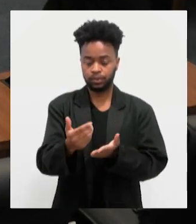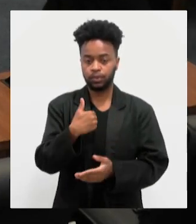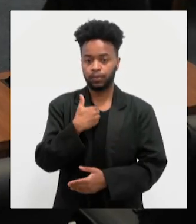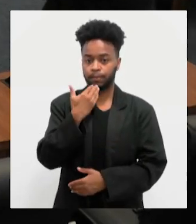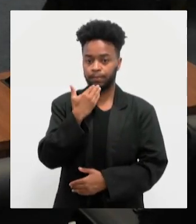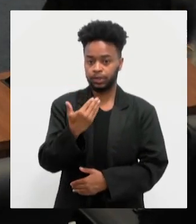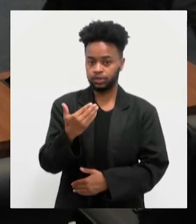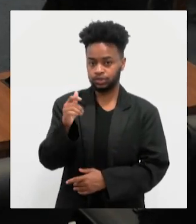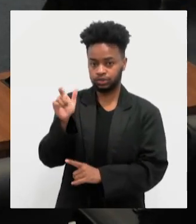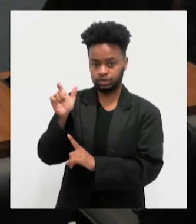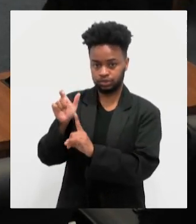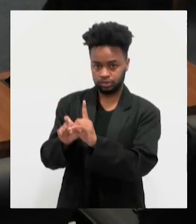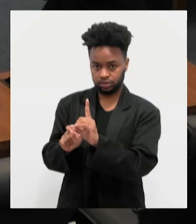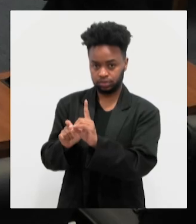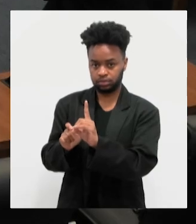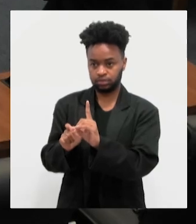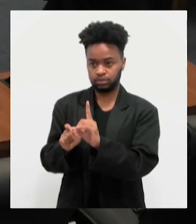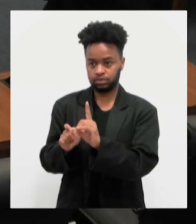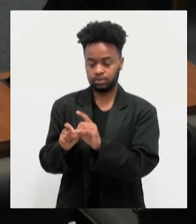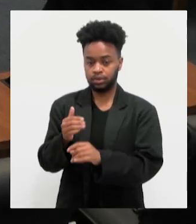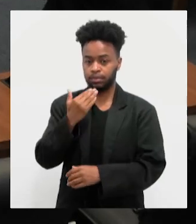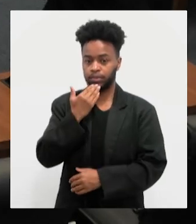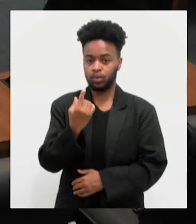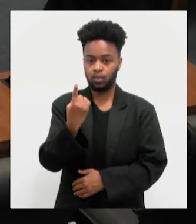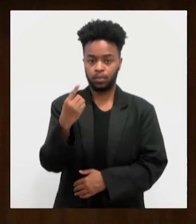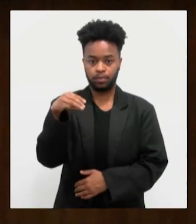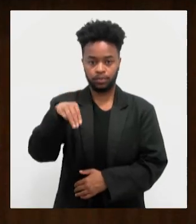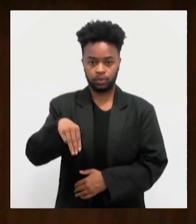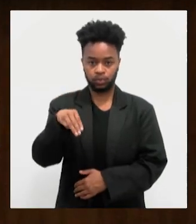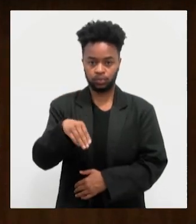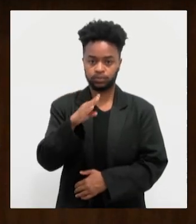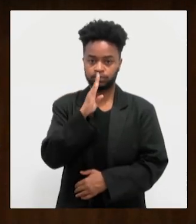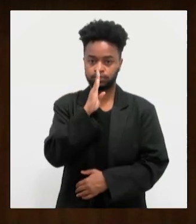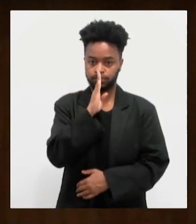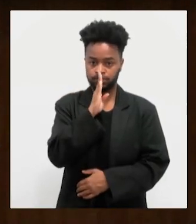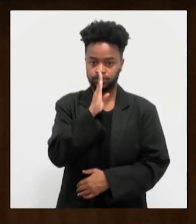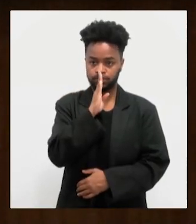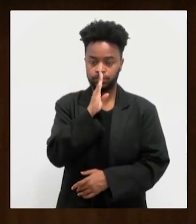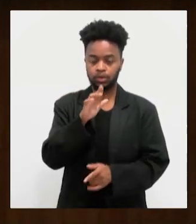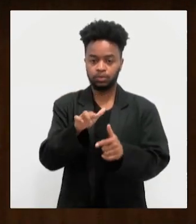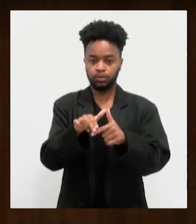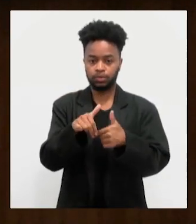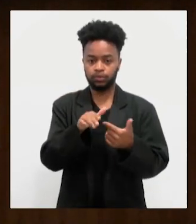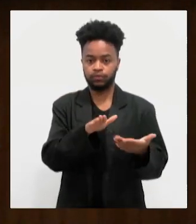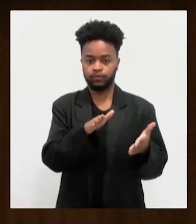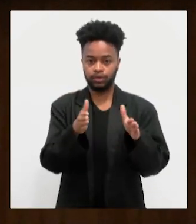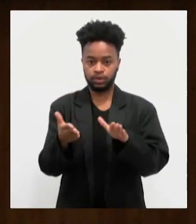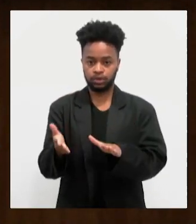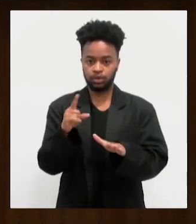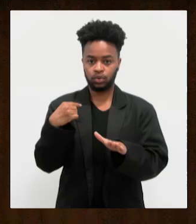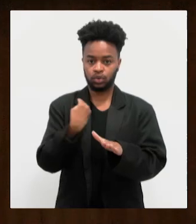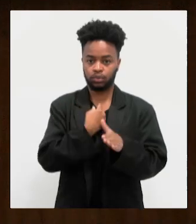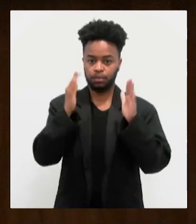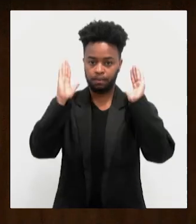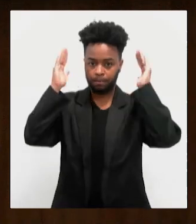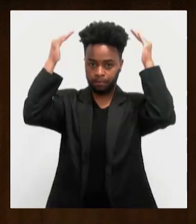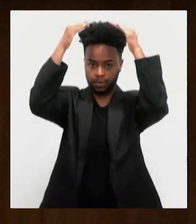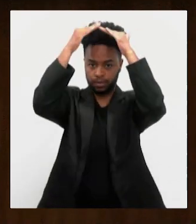Vossa Excelência que peça 1 minuto de silêncio, função do falecimento do nosso Papa.